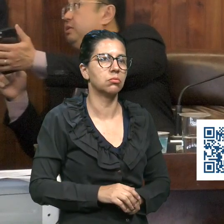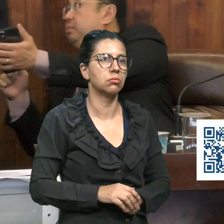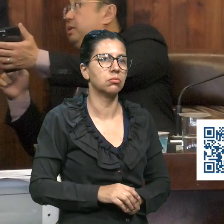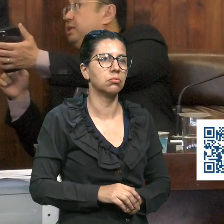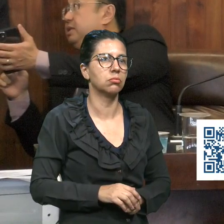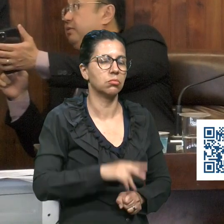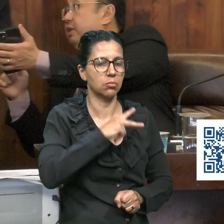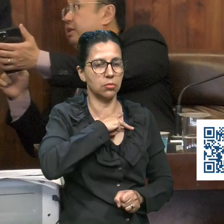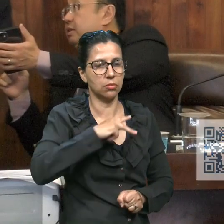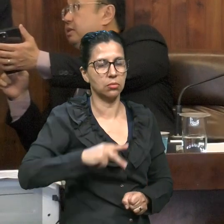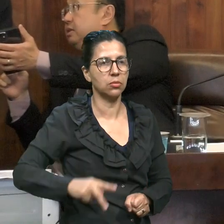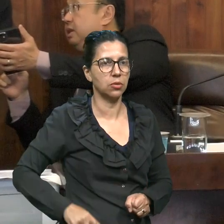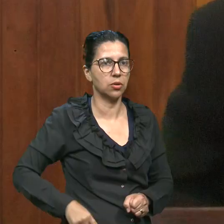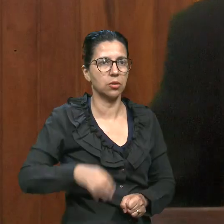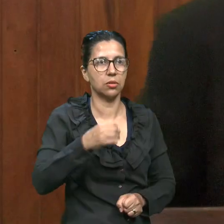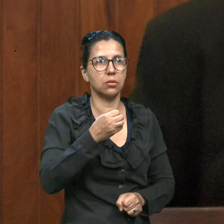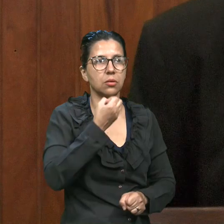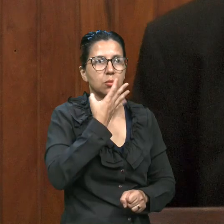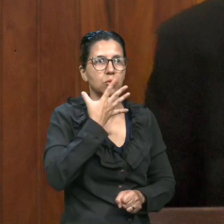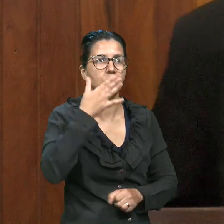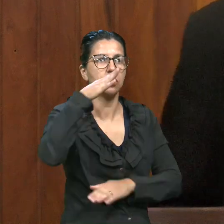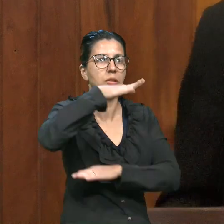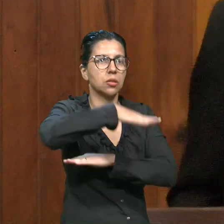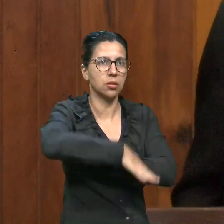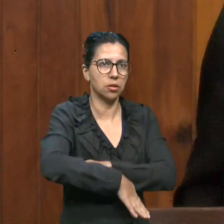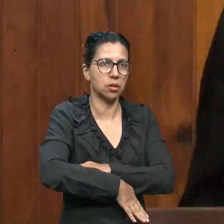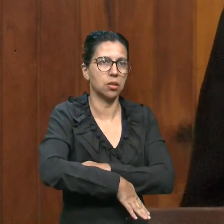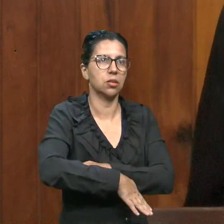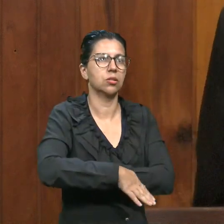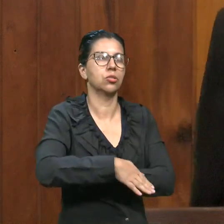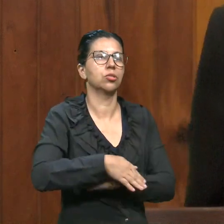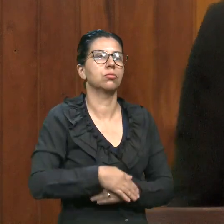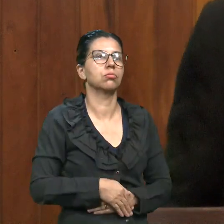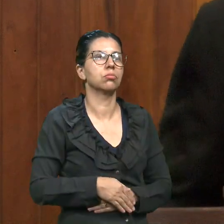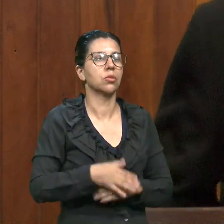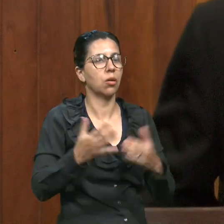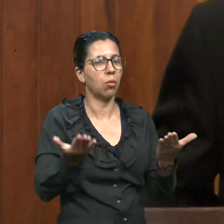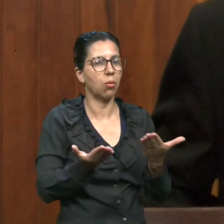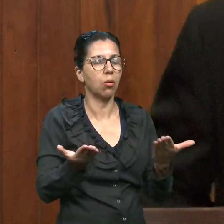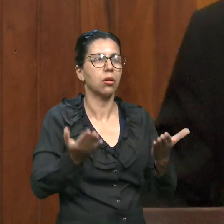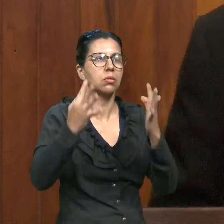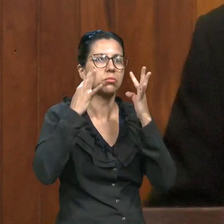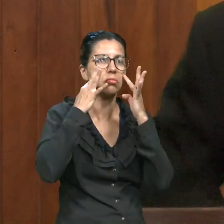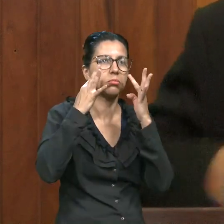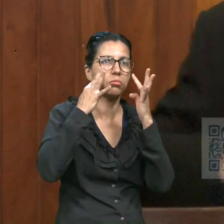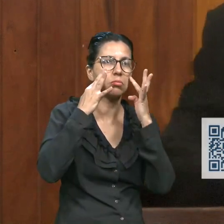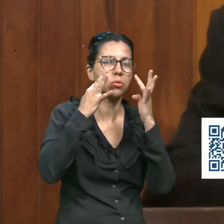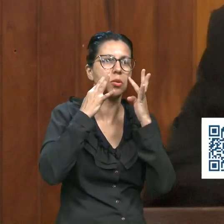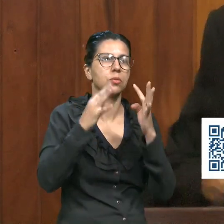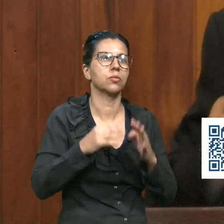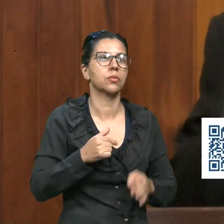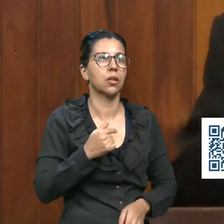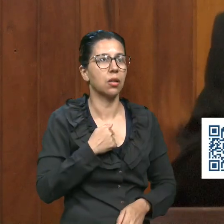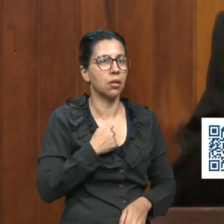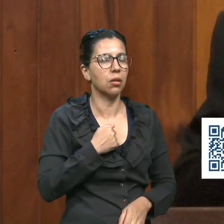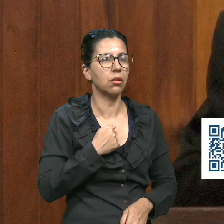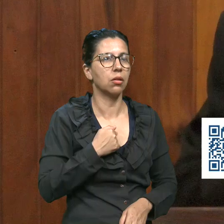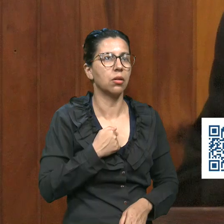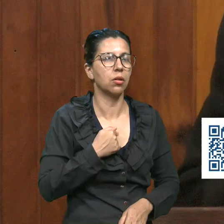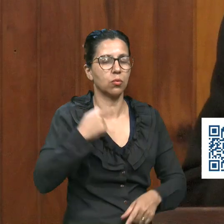Senhor presidente, boa tarde, demais vereadores, população que nos assiste remotamente. O requerimento que eu trago em